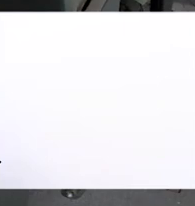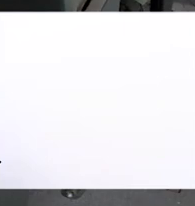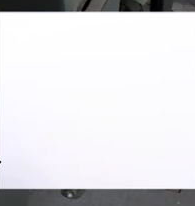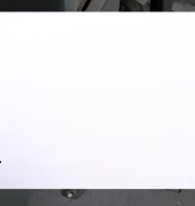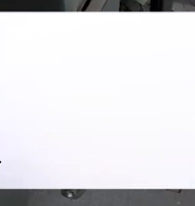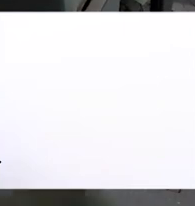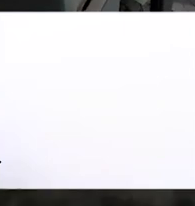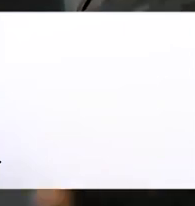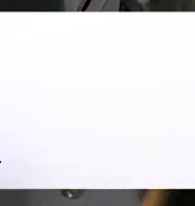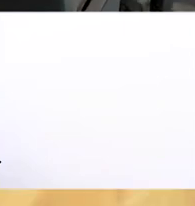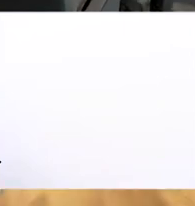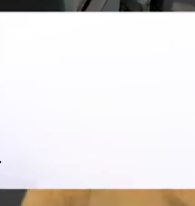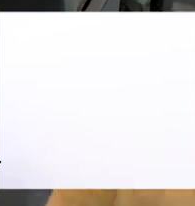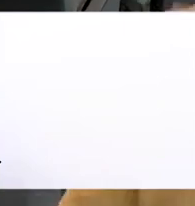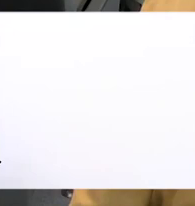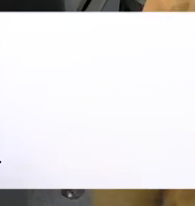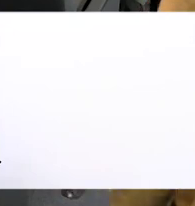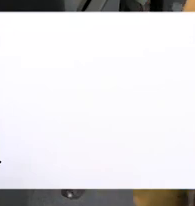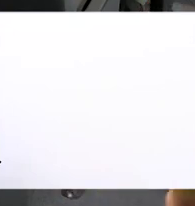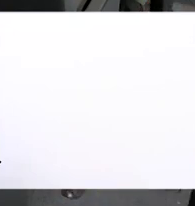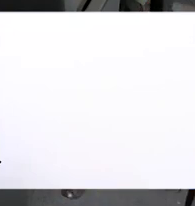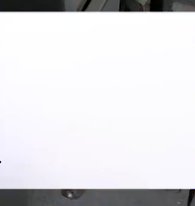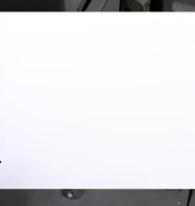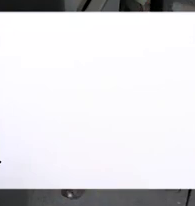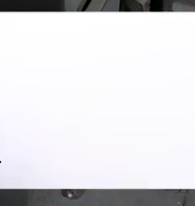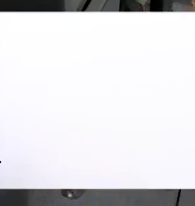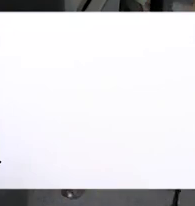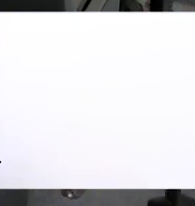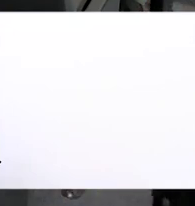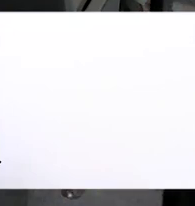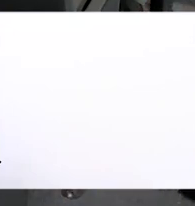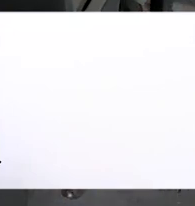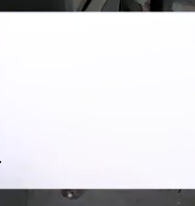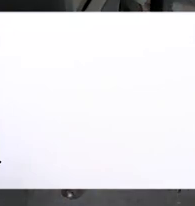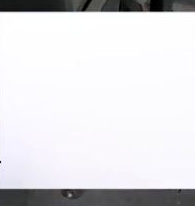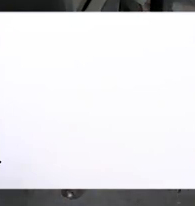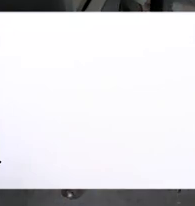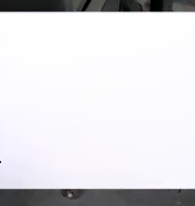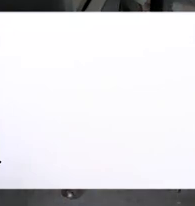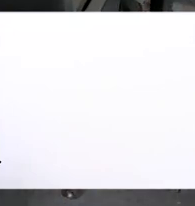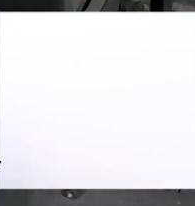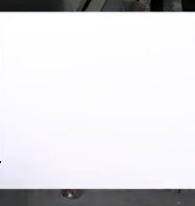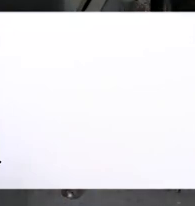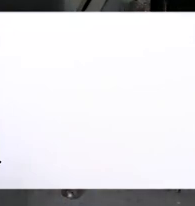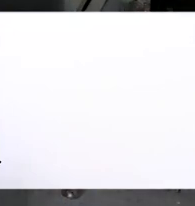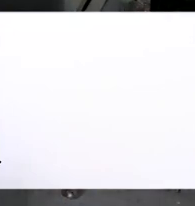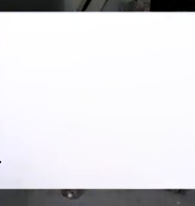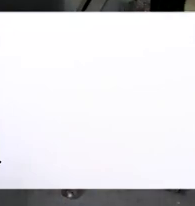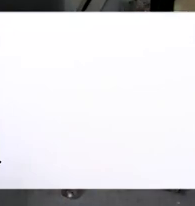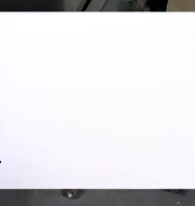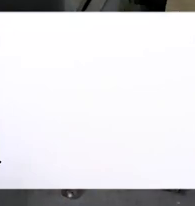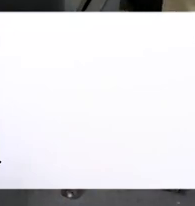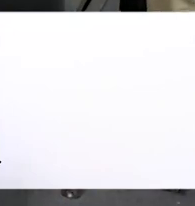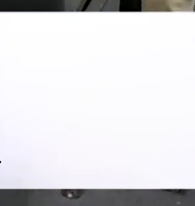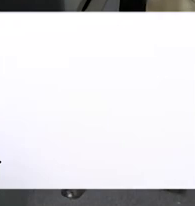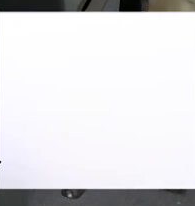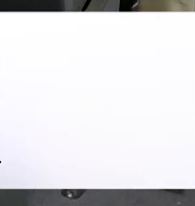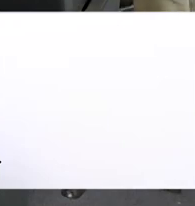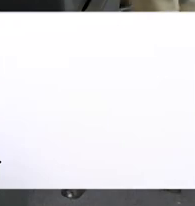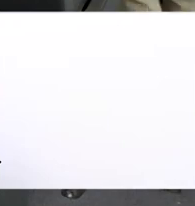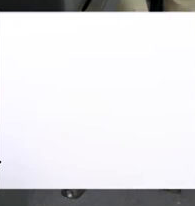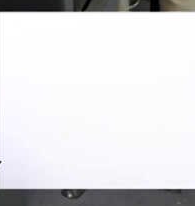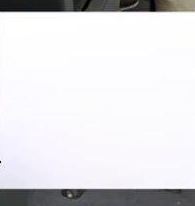convidar para compor aqui a mesa conosco o nosso querido Deputado altineu cortes